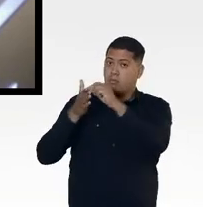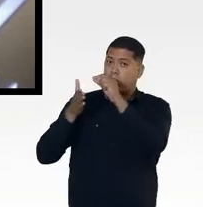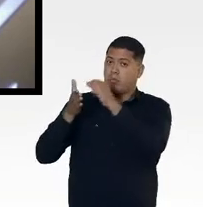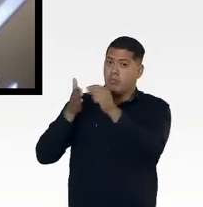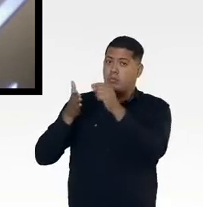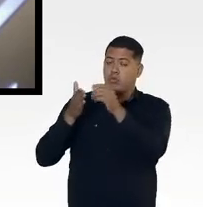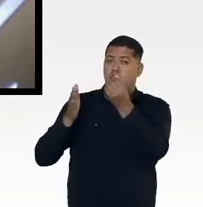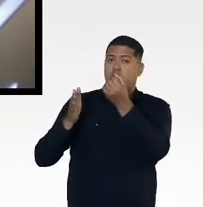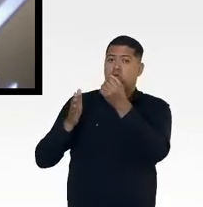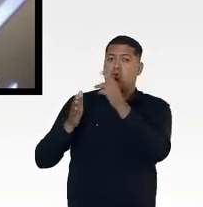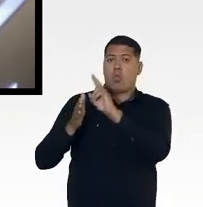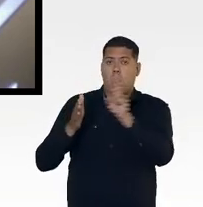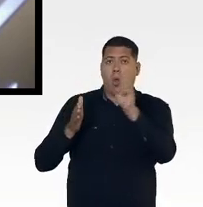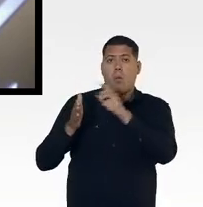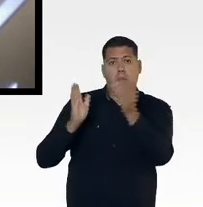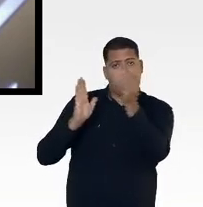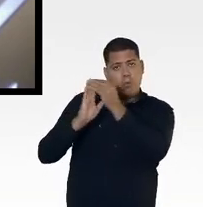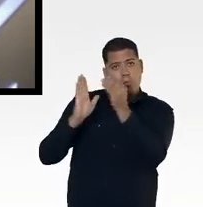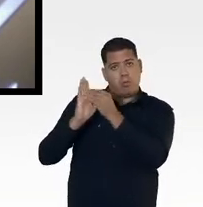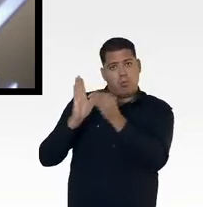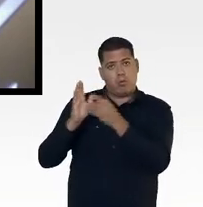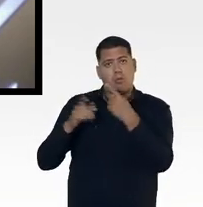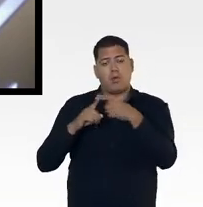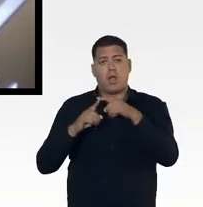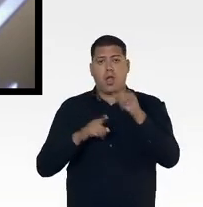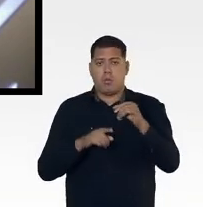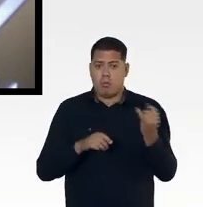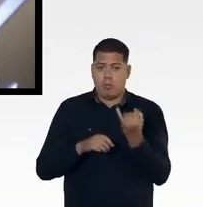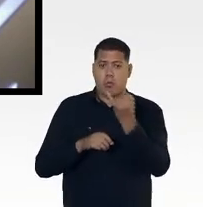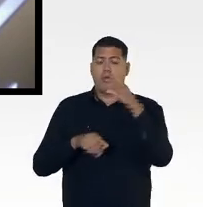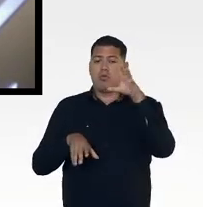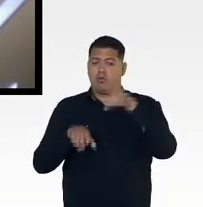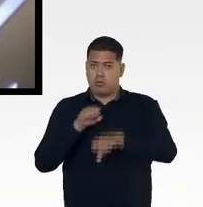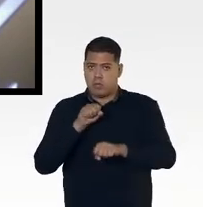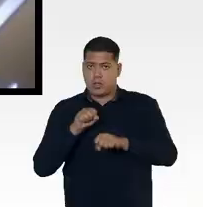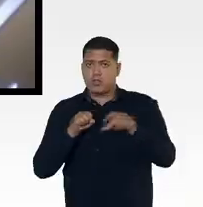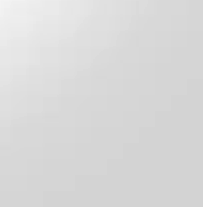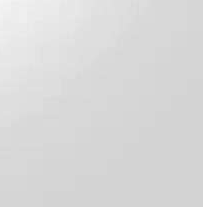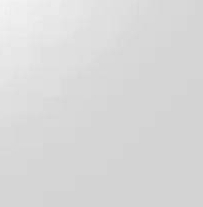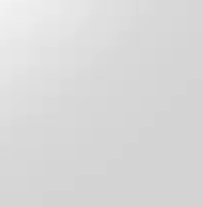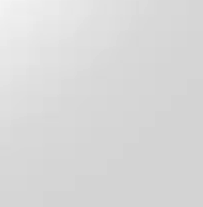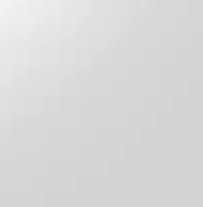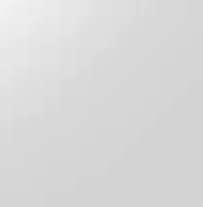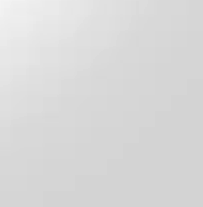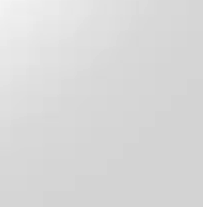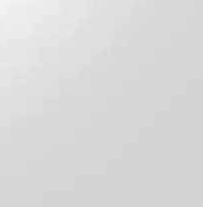o seminário completo, basta acessar a página do STJ no YouTube.